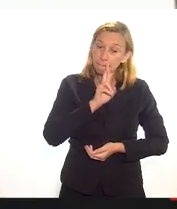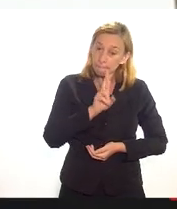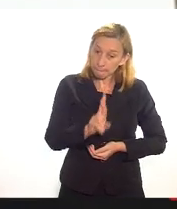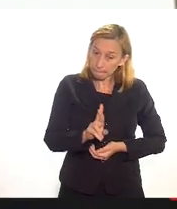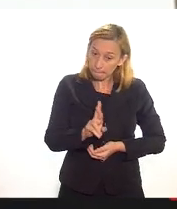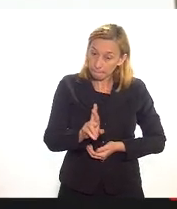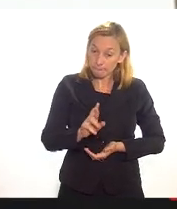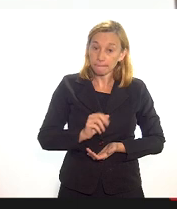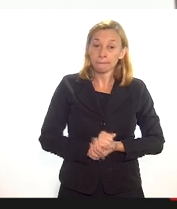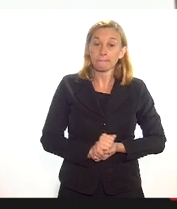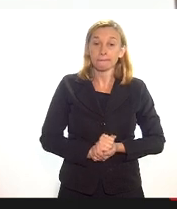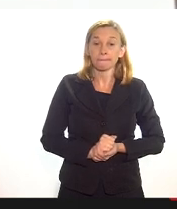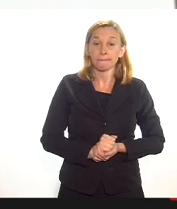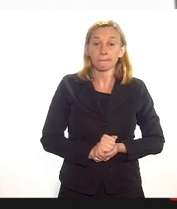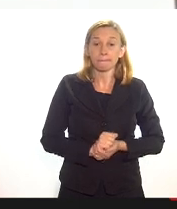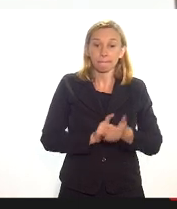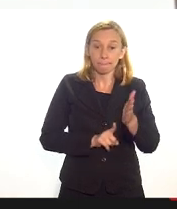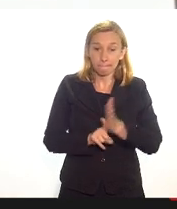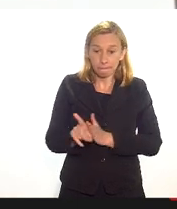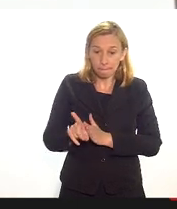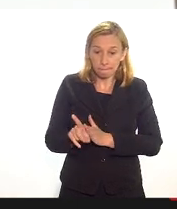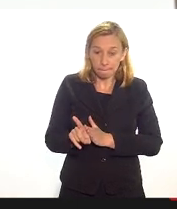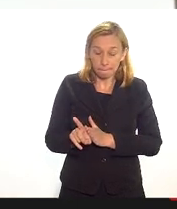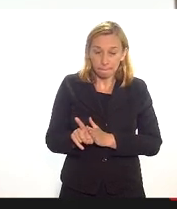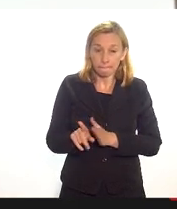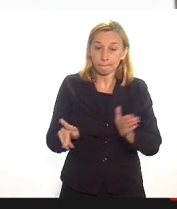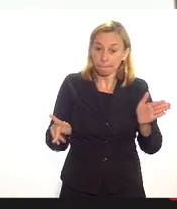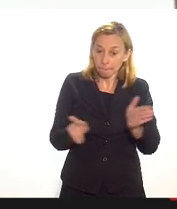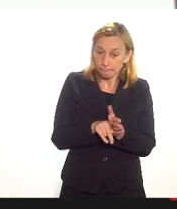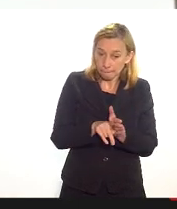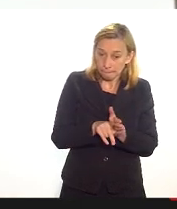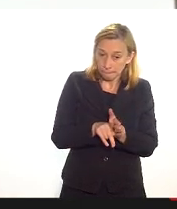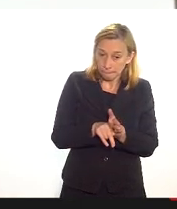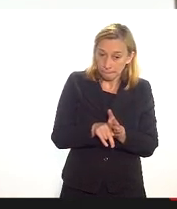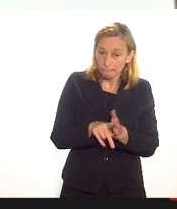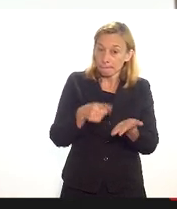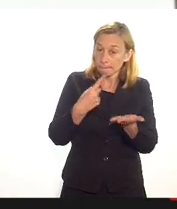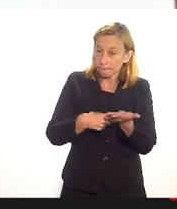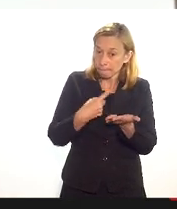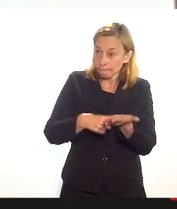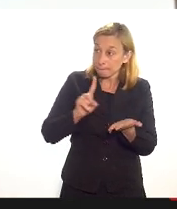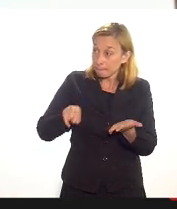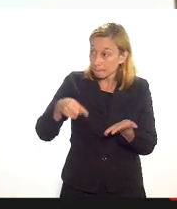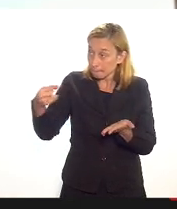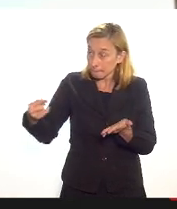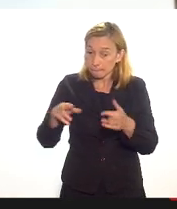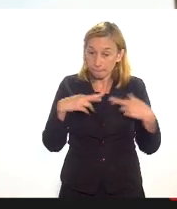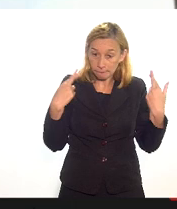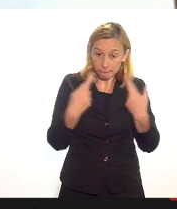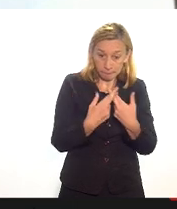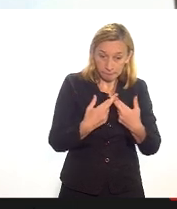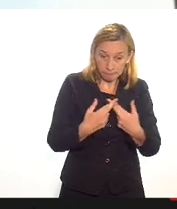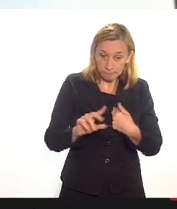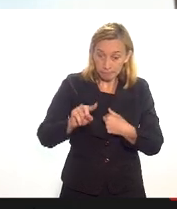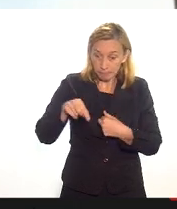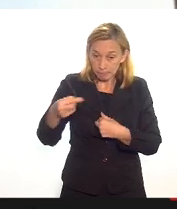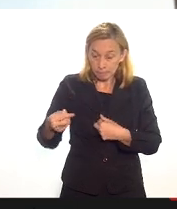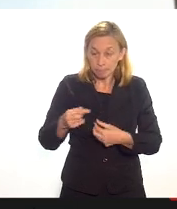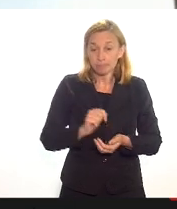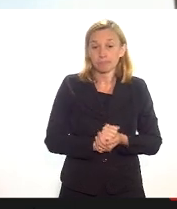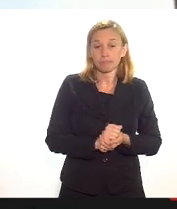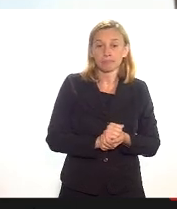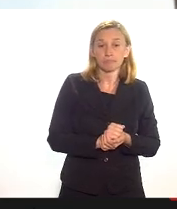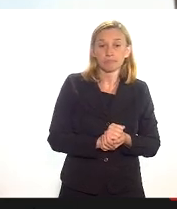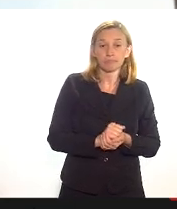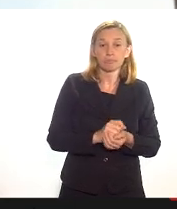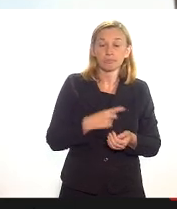a Vossa Excelência, vai fazer parte, e vou combinar depois da reunião, os próximos passos, a